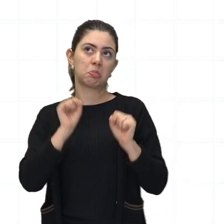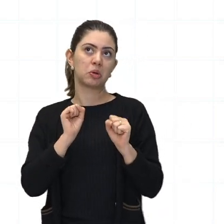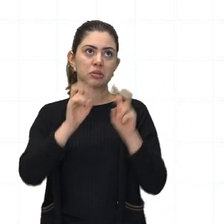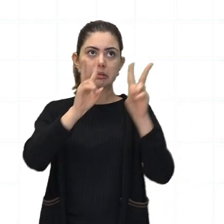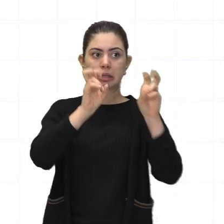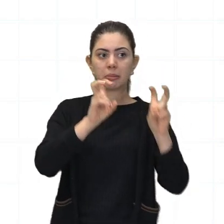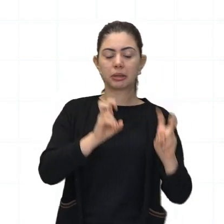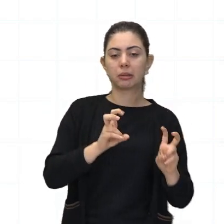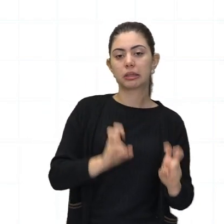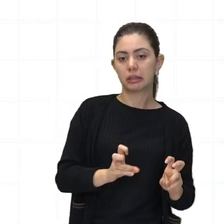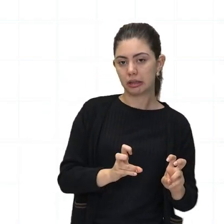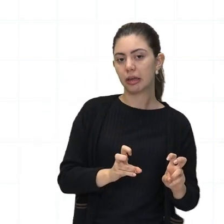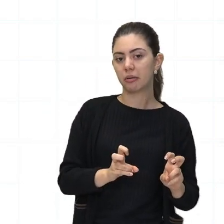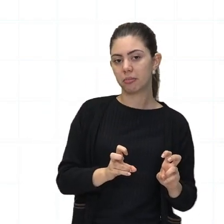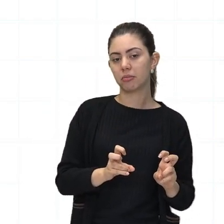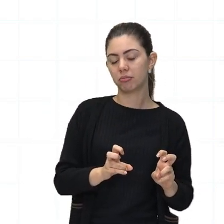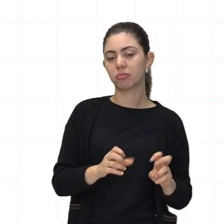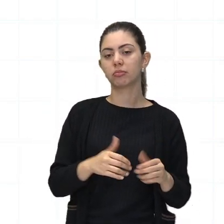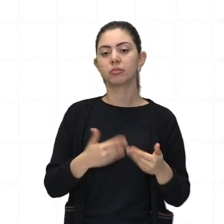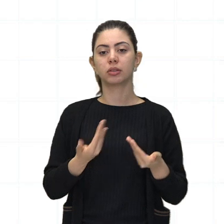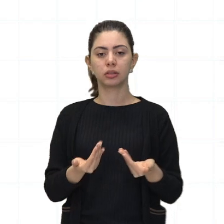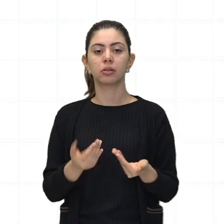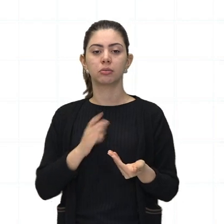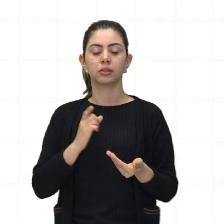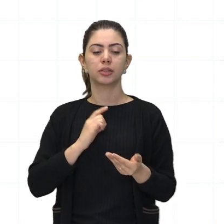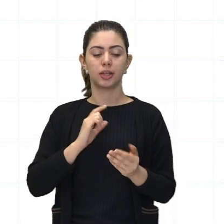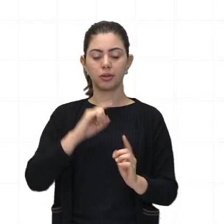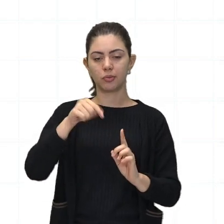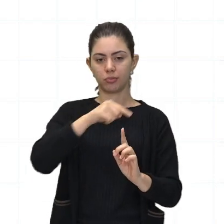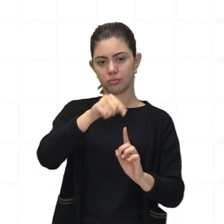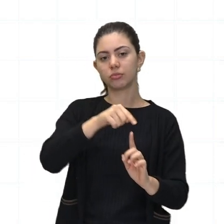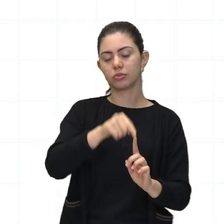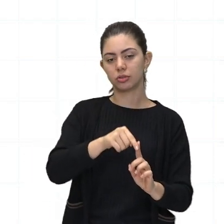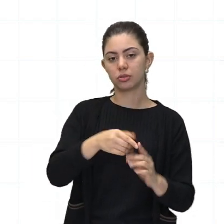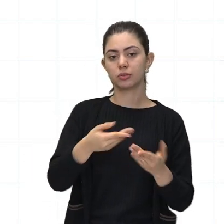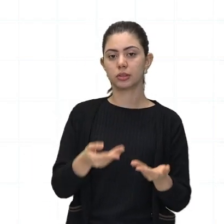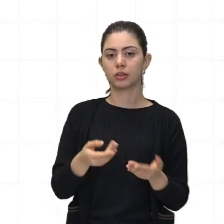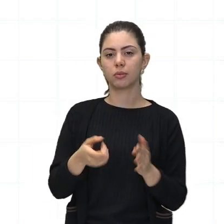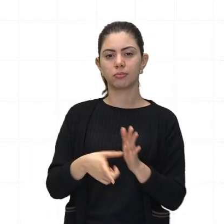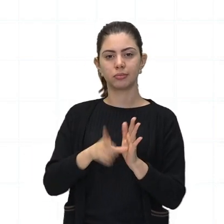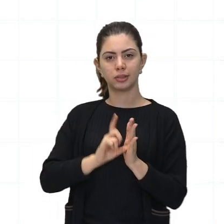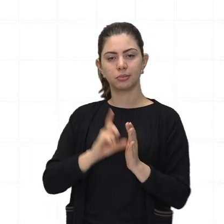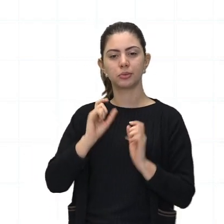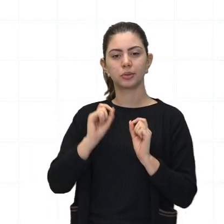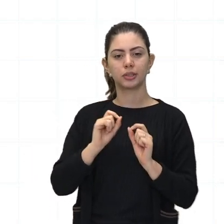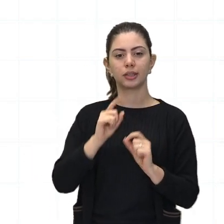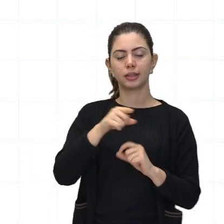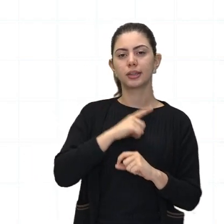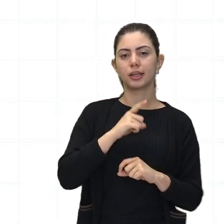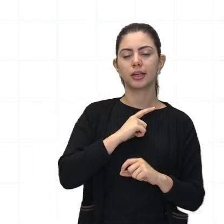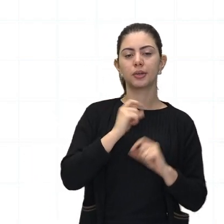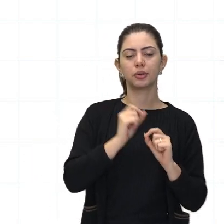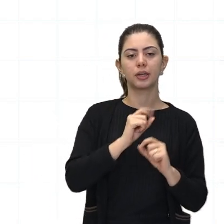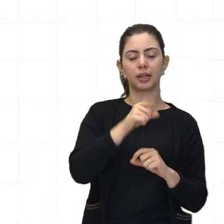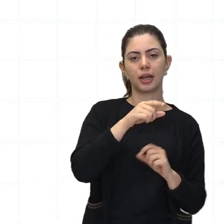episódios diversos, né? E marcado pela objetividade. Lá no lírico nós tínhamos a subjetividade, que partia muito do autor e do que ele sentia. Aqui